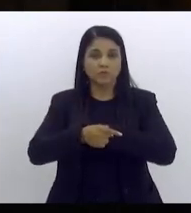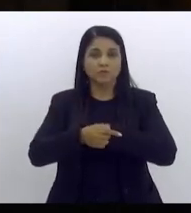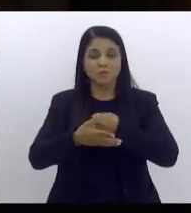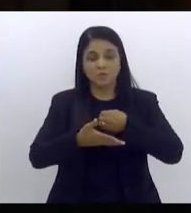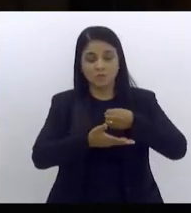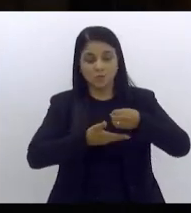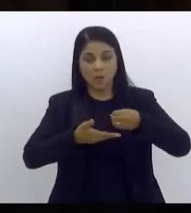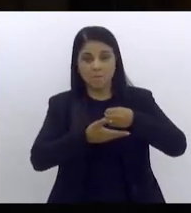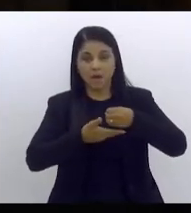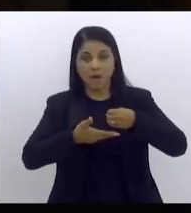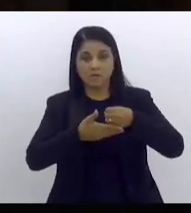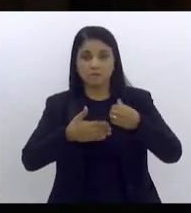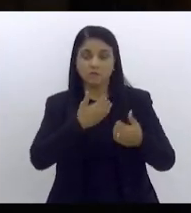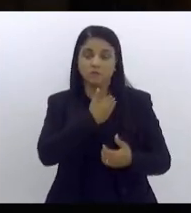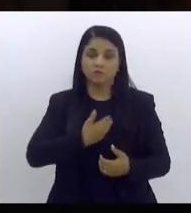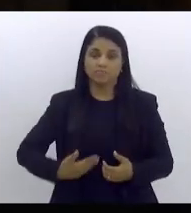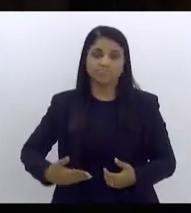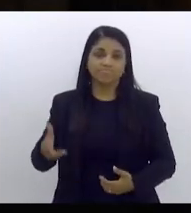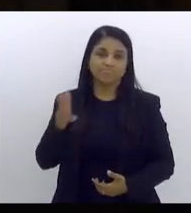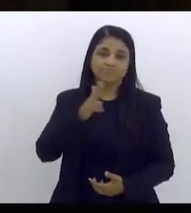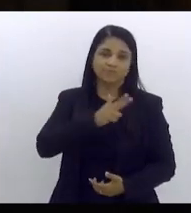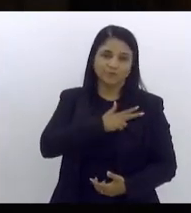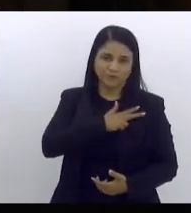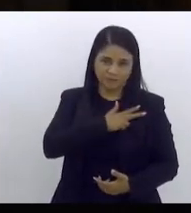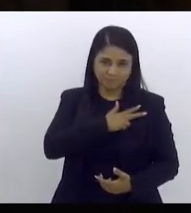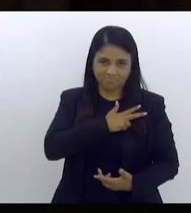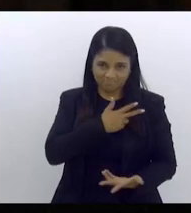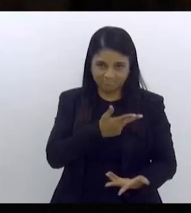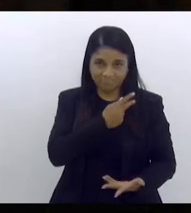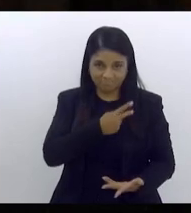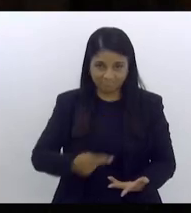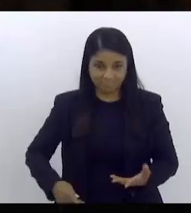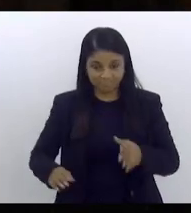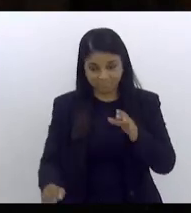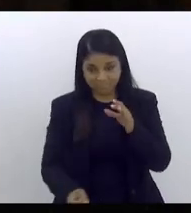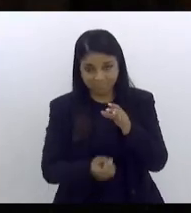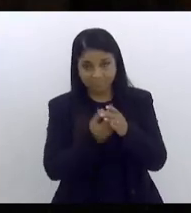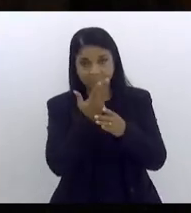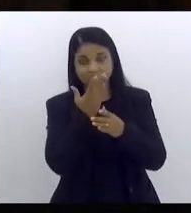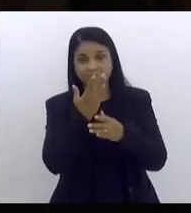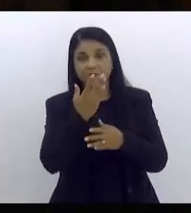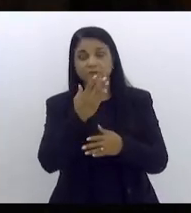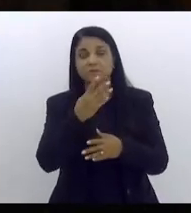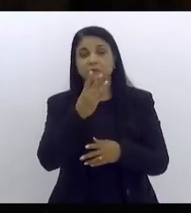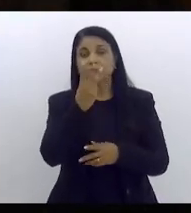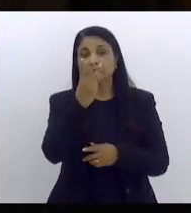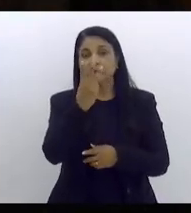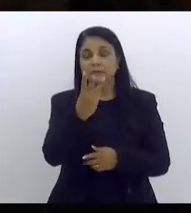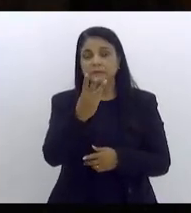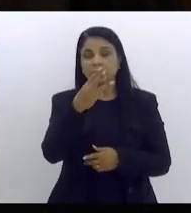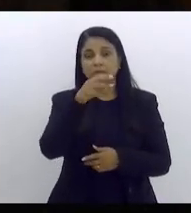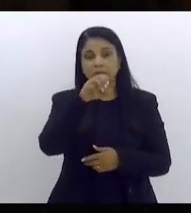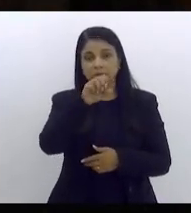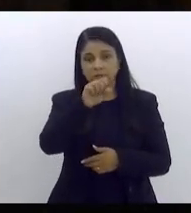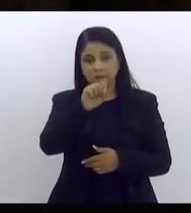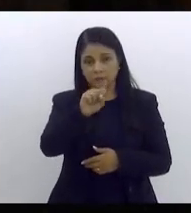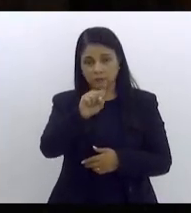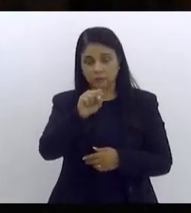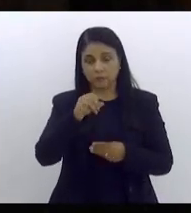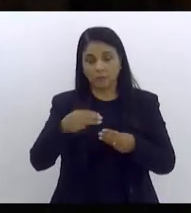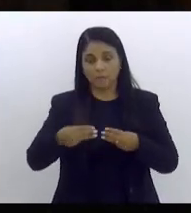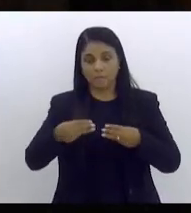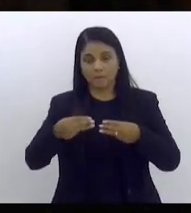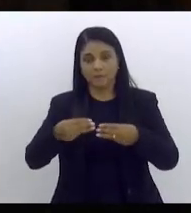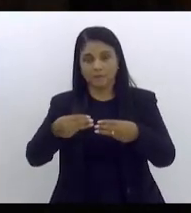é o governo do Lula, que, aliás, acabou de criar o 38º